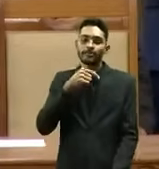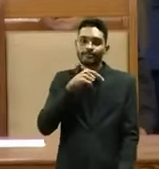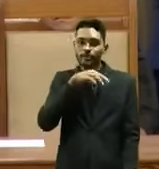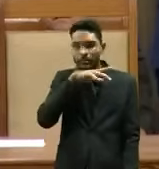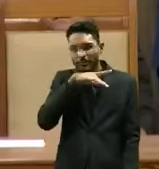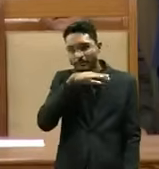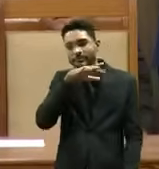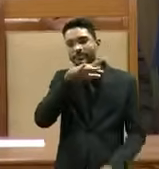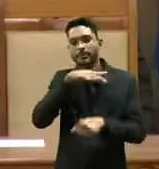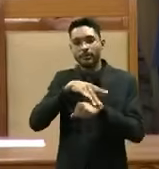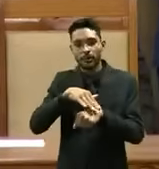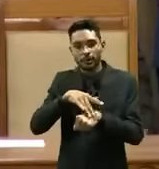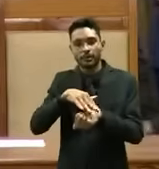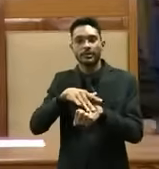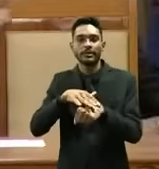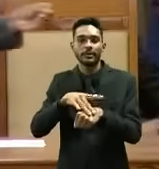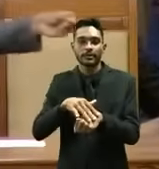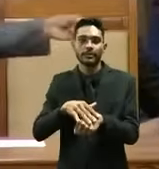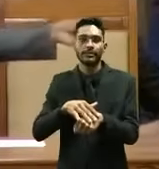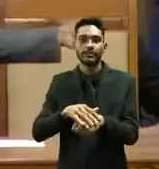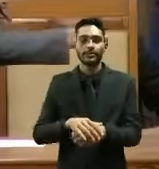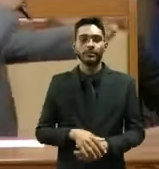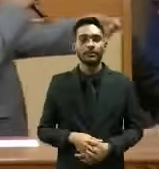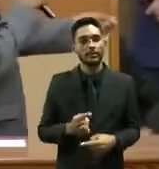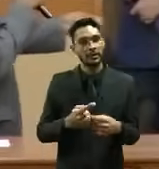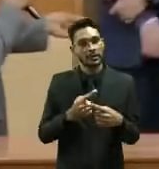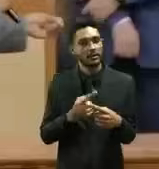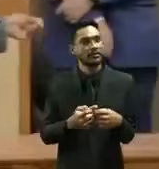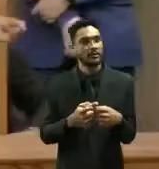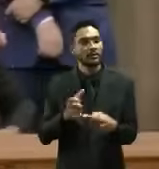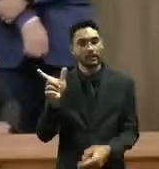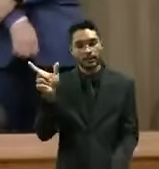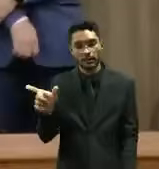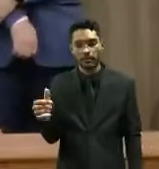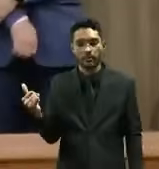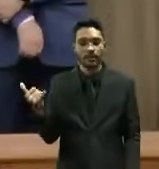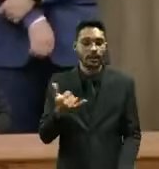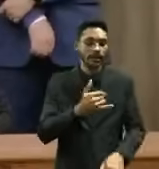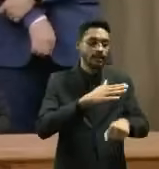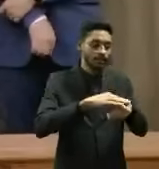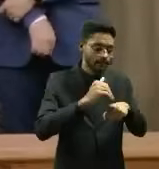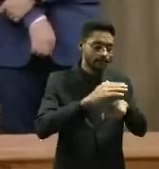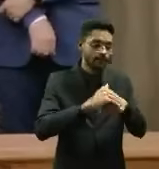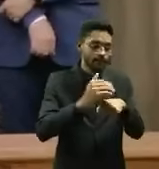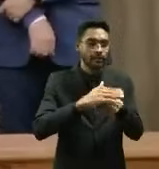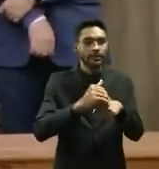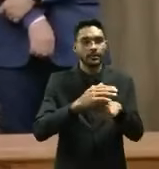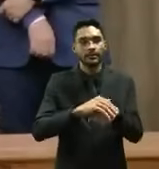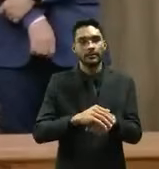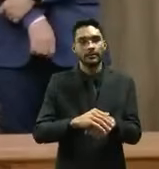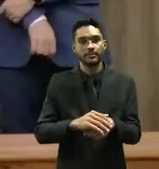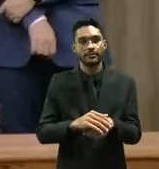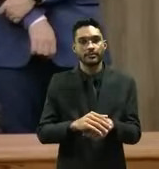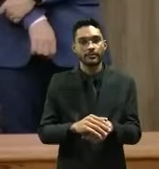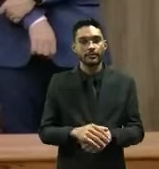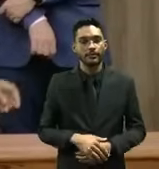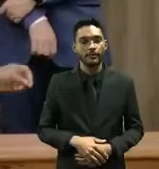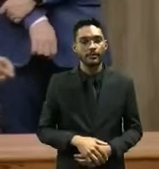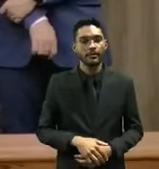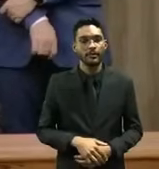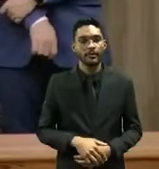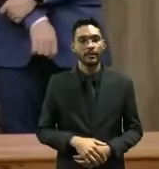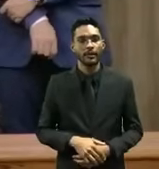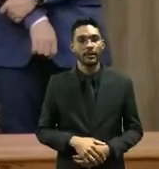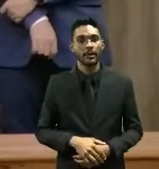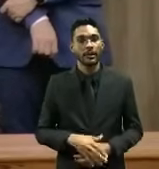ele n é assim qu é que adule ele é que nem crente ver ruim na igreja né irmão você nunca mais foi no culto aí